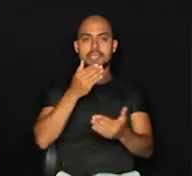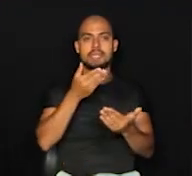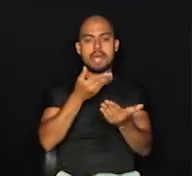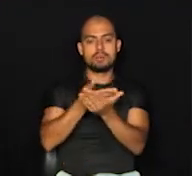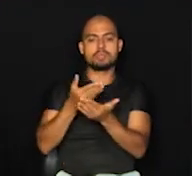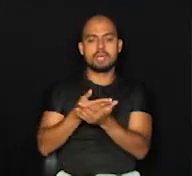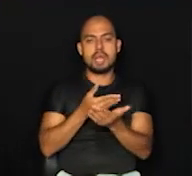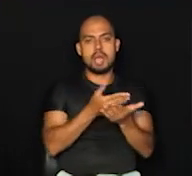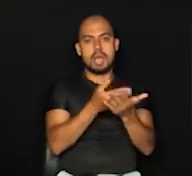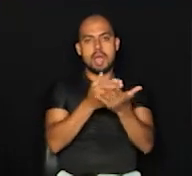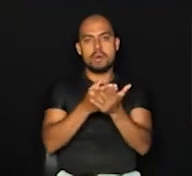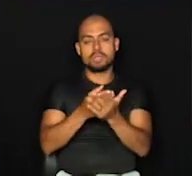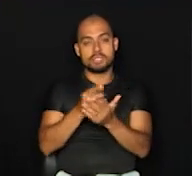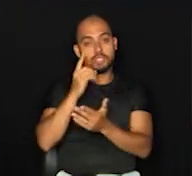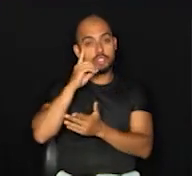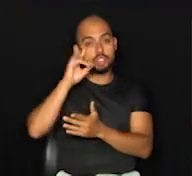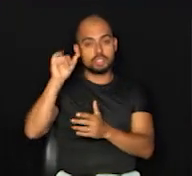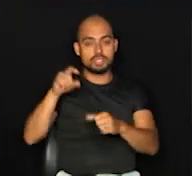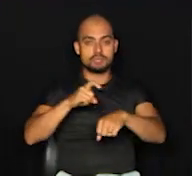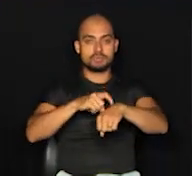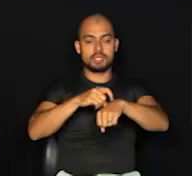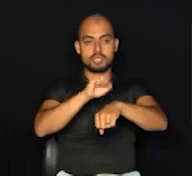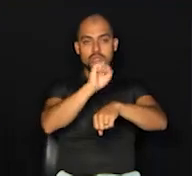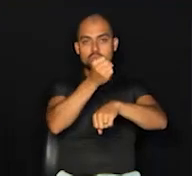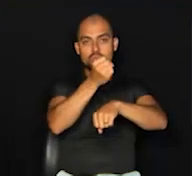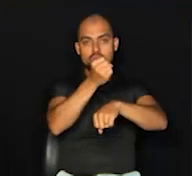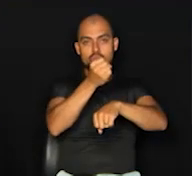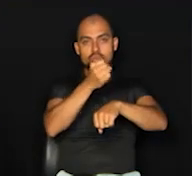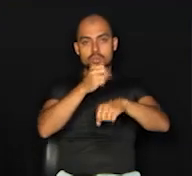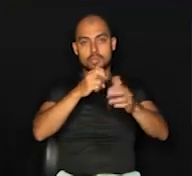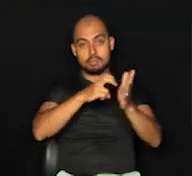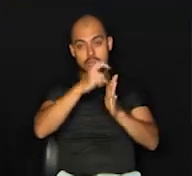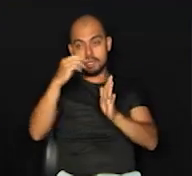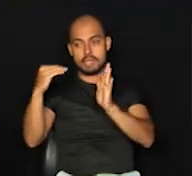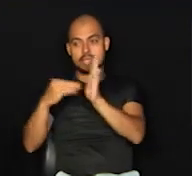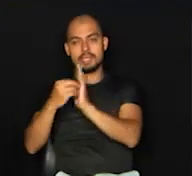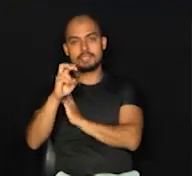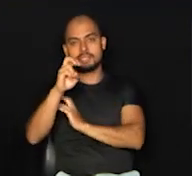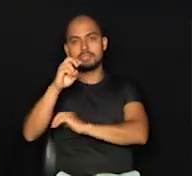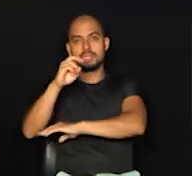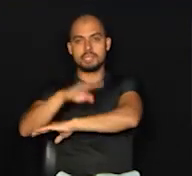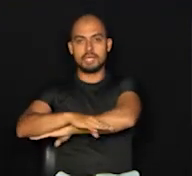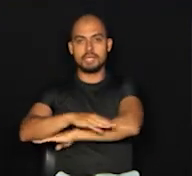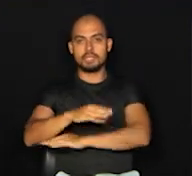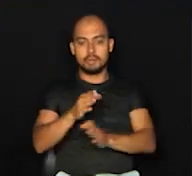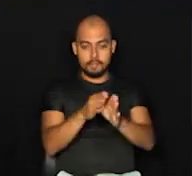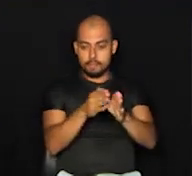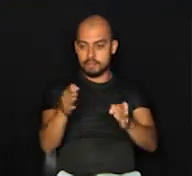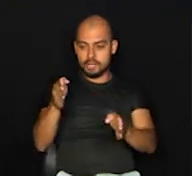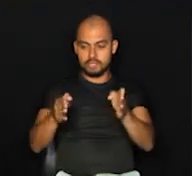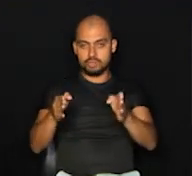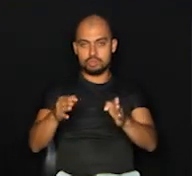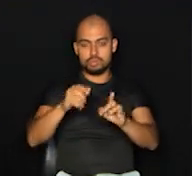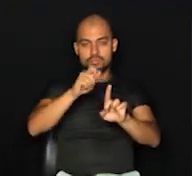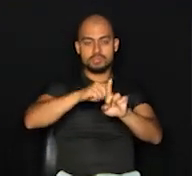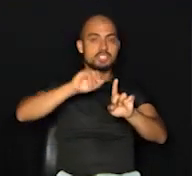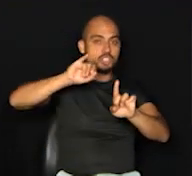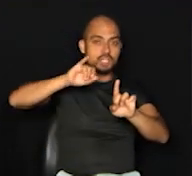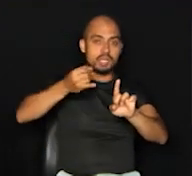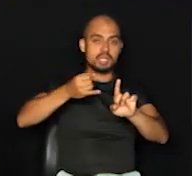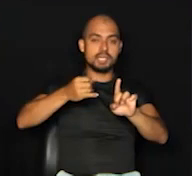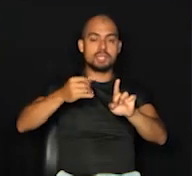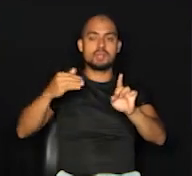diurno, das 8 da manhã às 5 da tarde, entre janeiro e abril de 2021, ou seja, é um curso